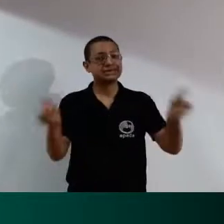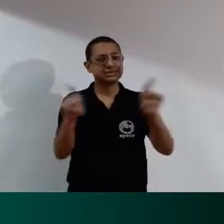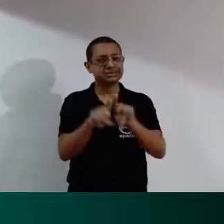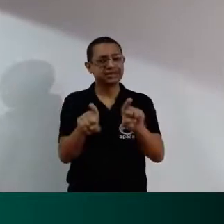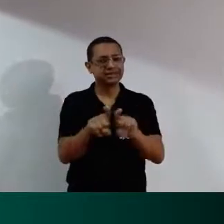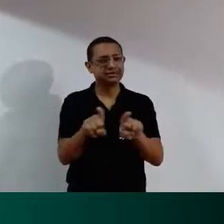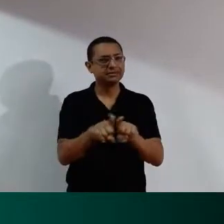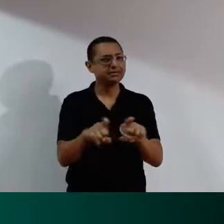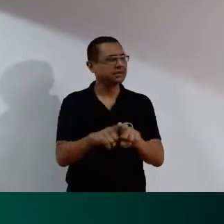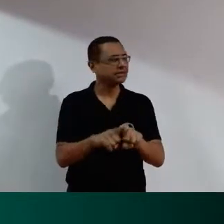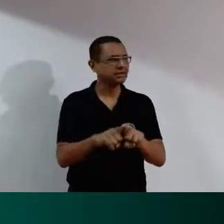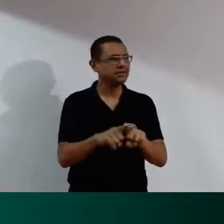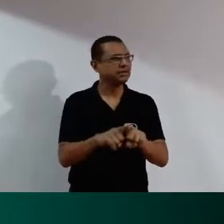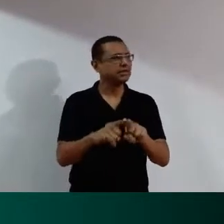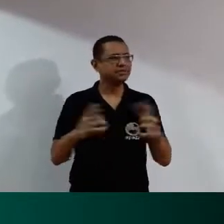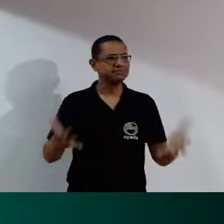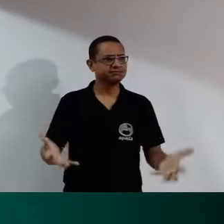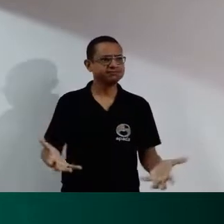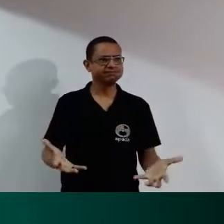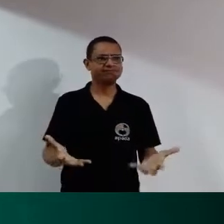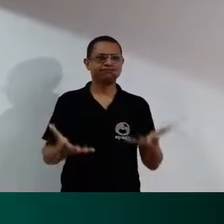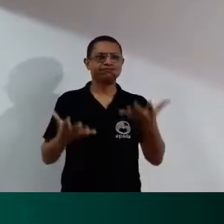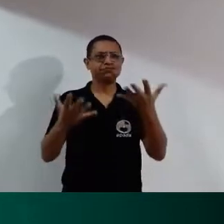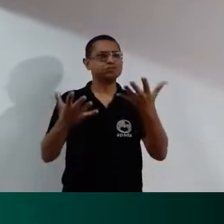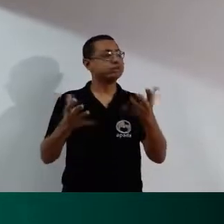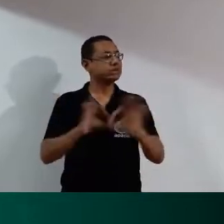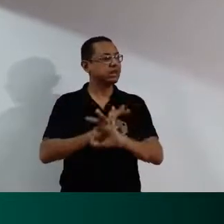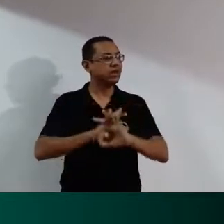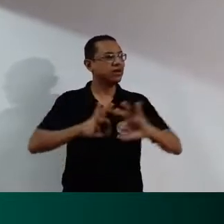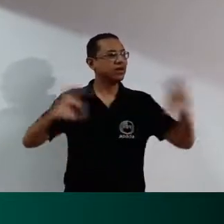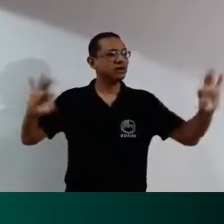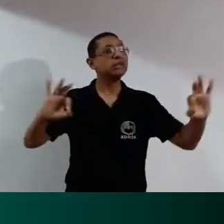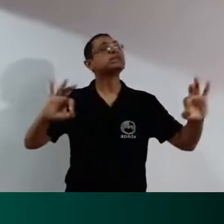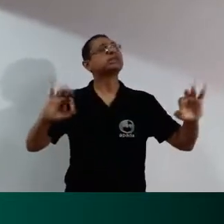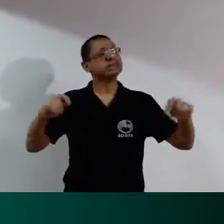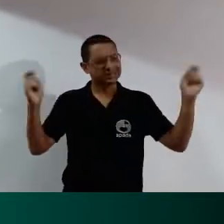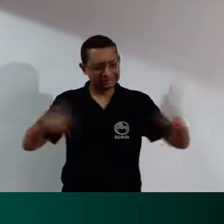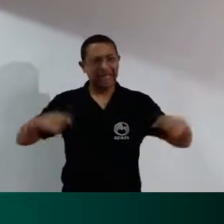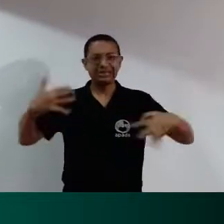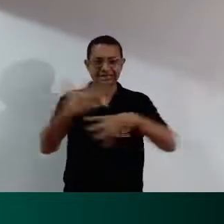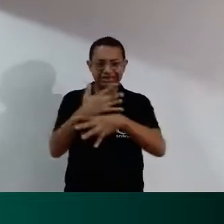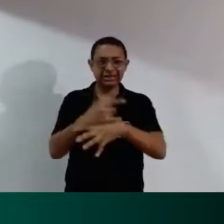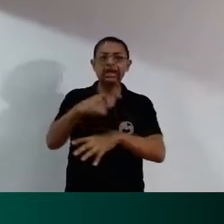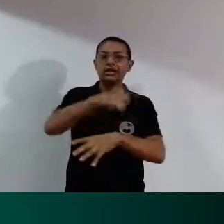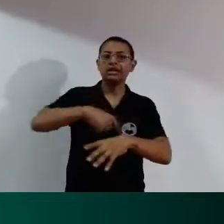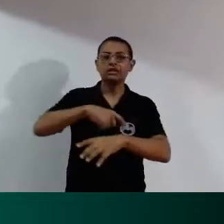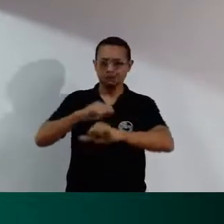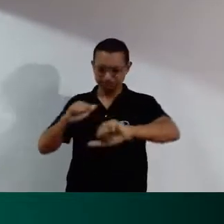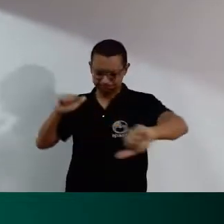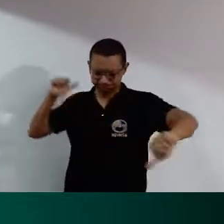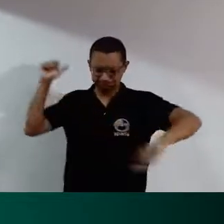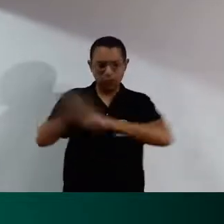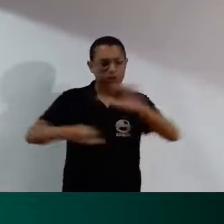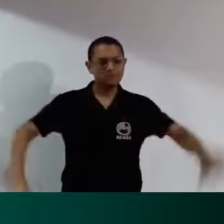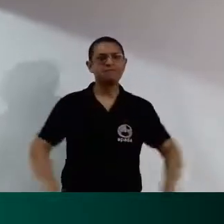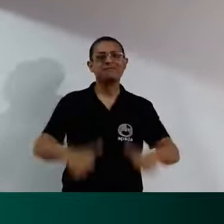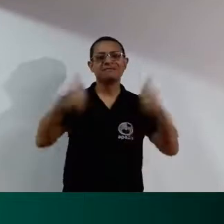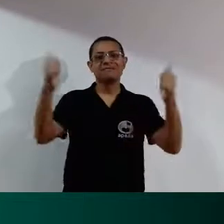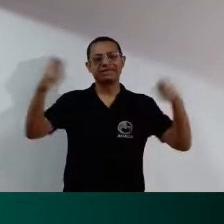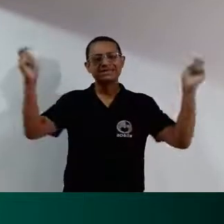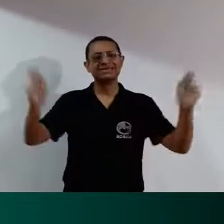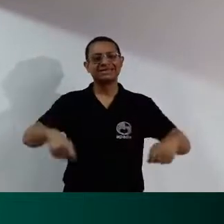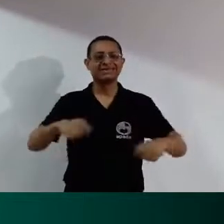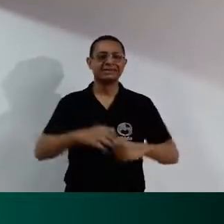potência formidável que pode provocar a mudança muito significativa na nossa cidade E aí uma outra coisa você